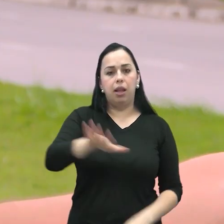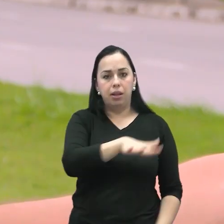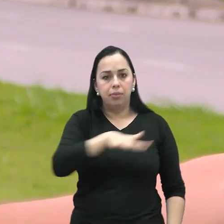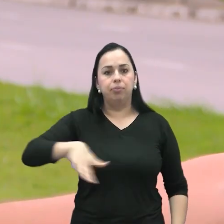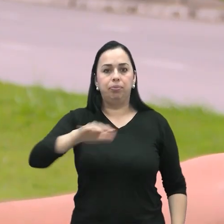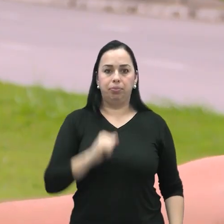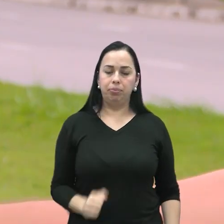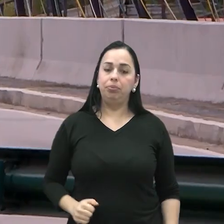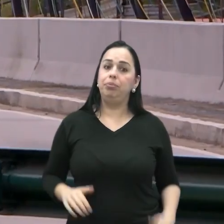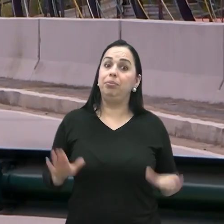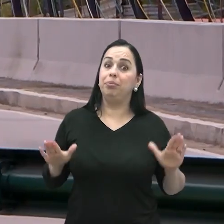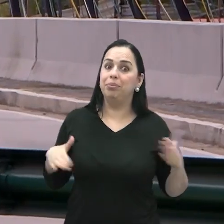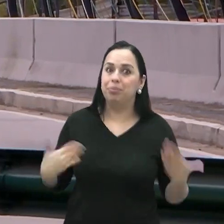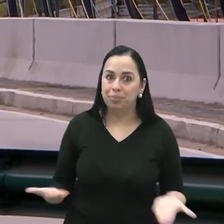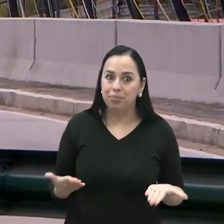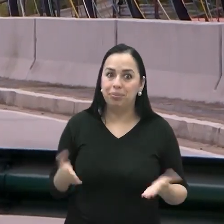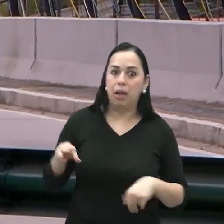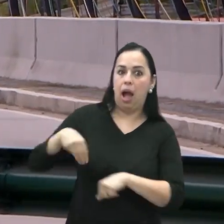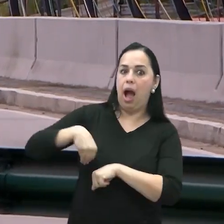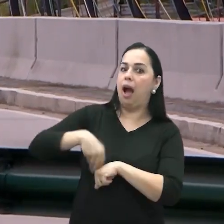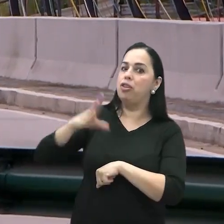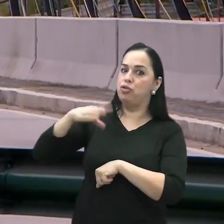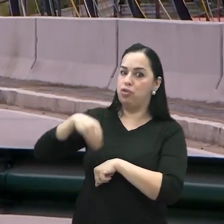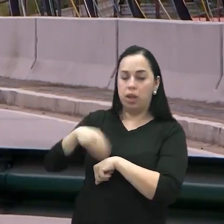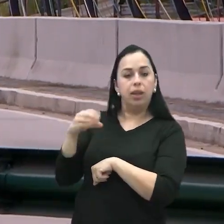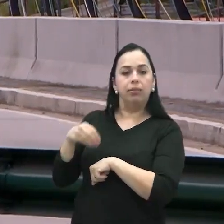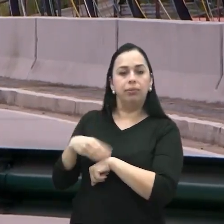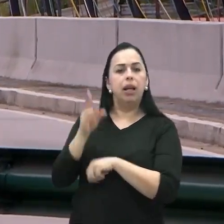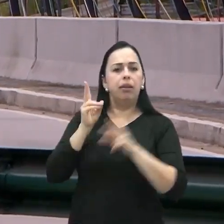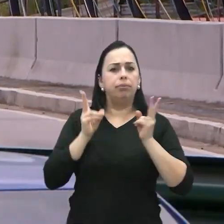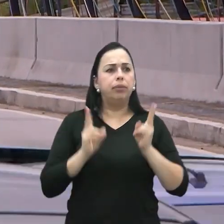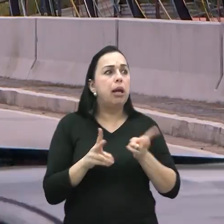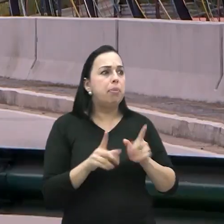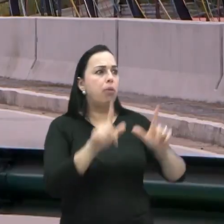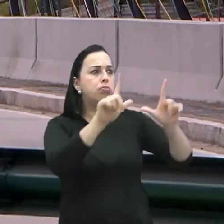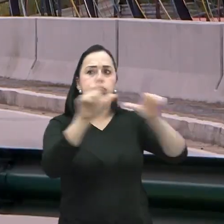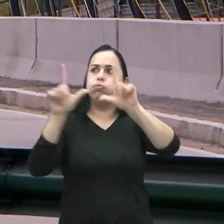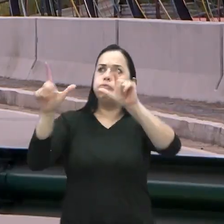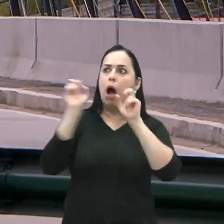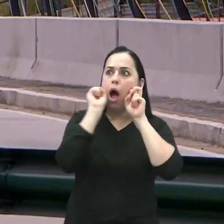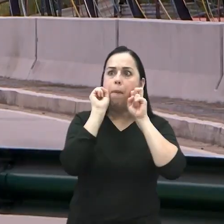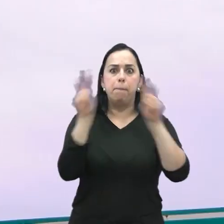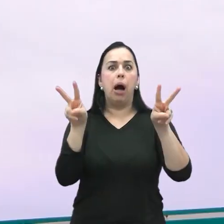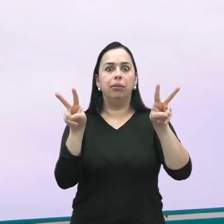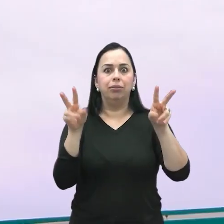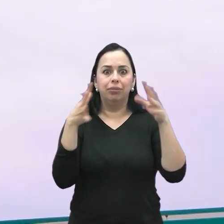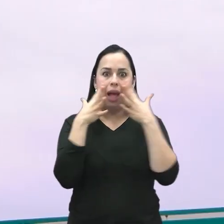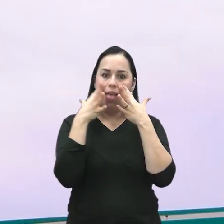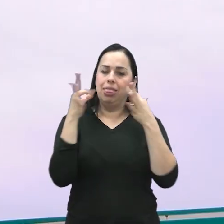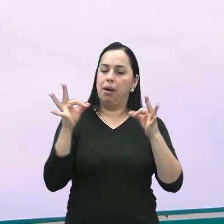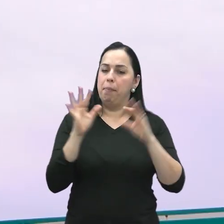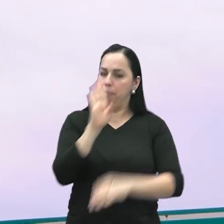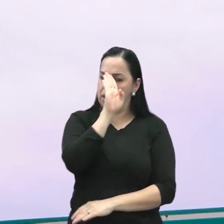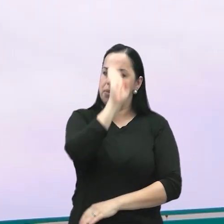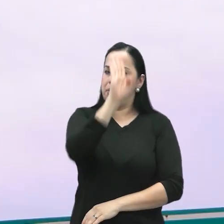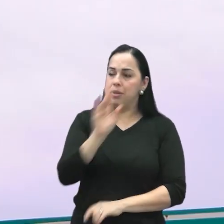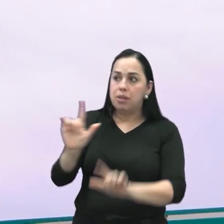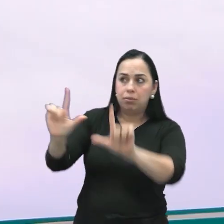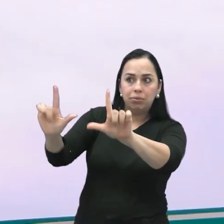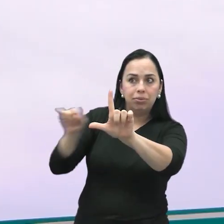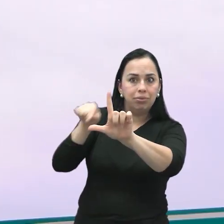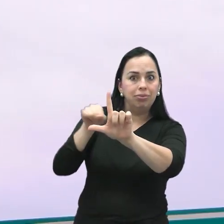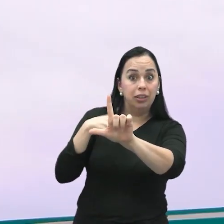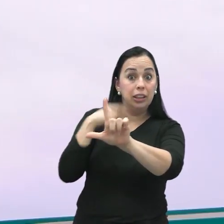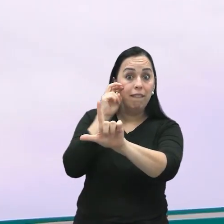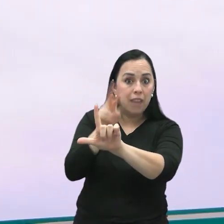nossa região urbana. Então, a orientação que fica é de sempre prestar atenção, principalmente quando